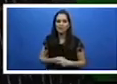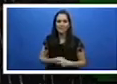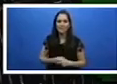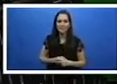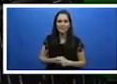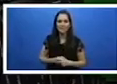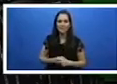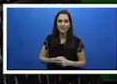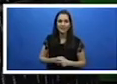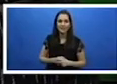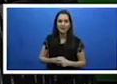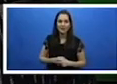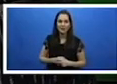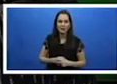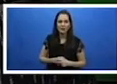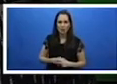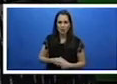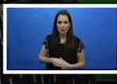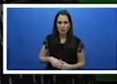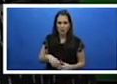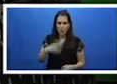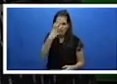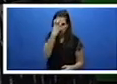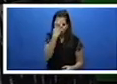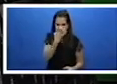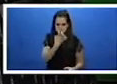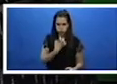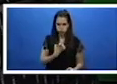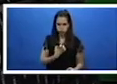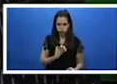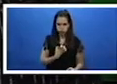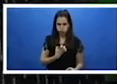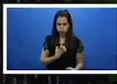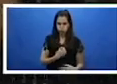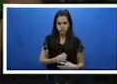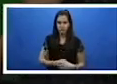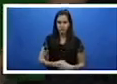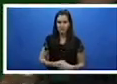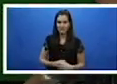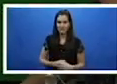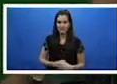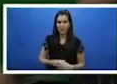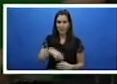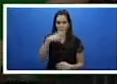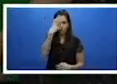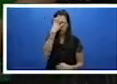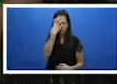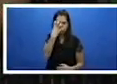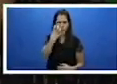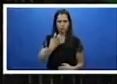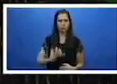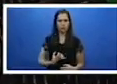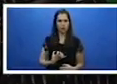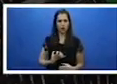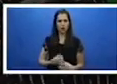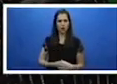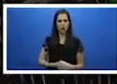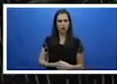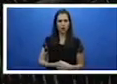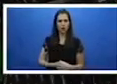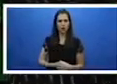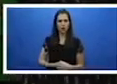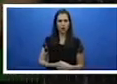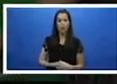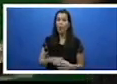Ah, furioso, irado, tem o mesmo significado que furioso. Ele quem?